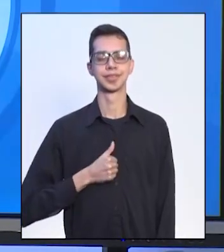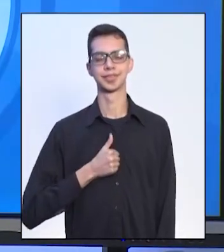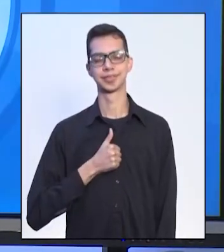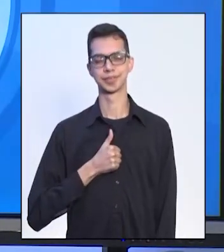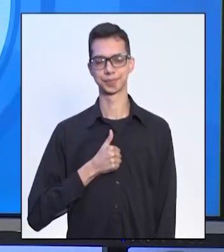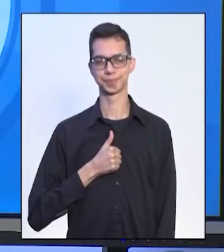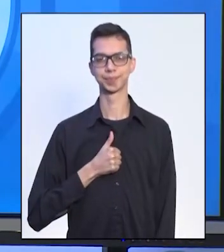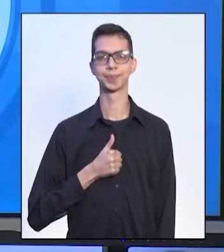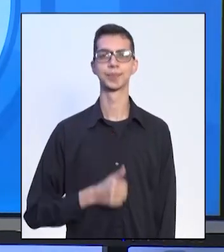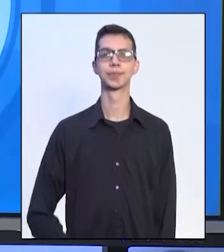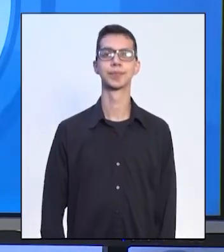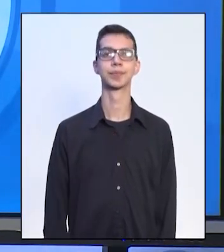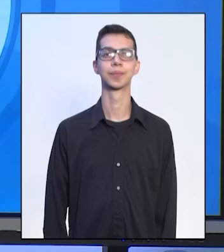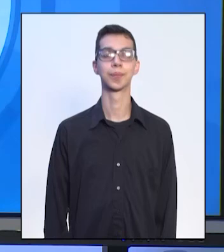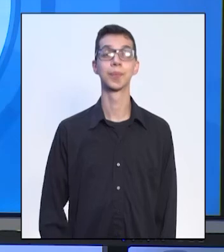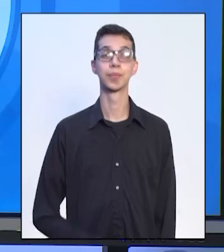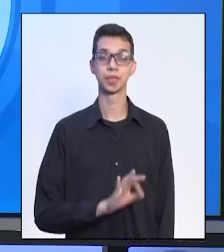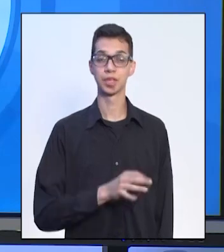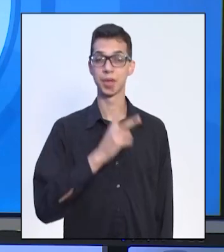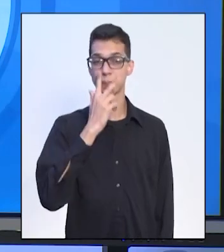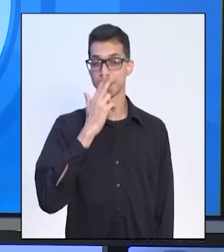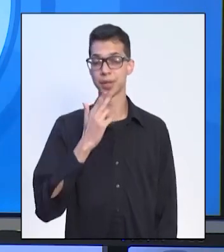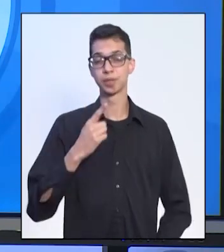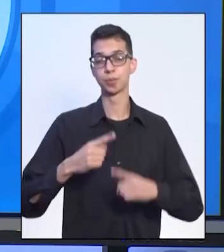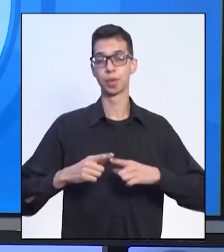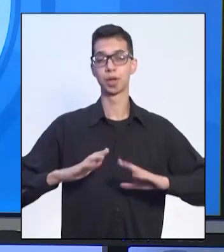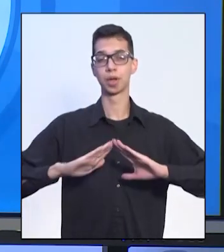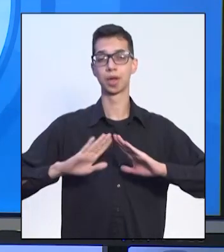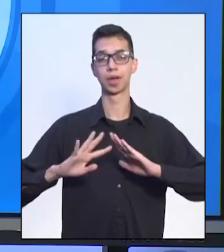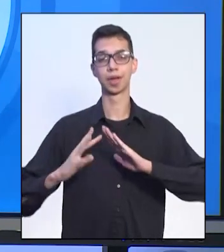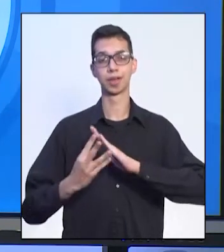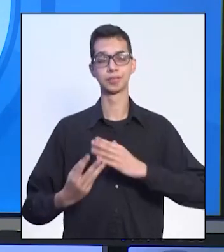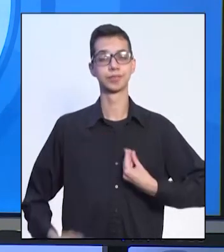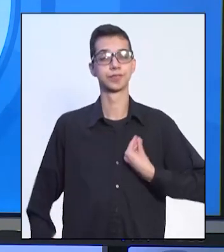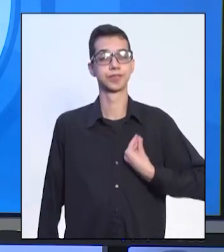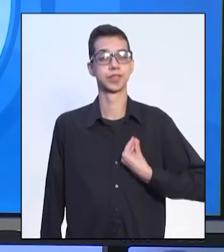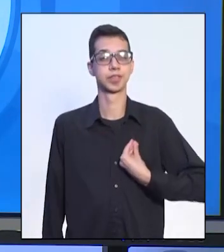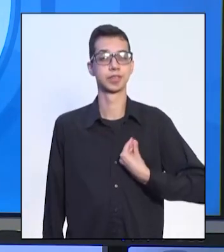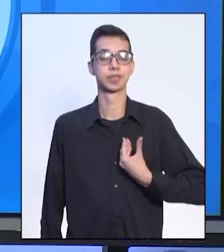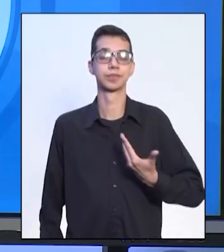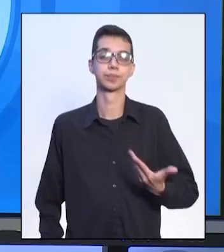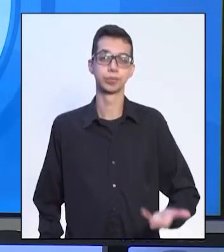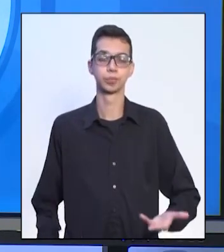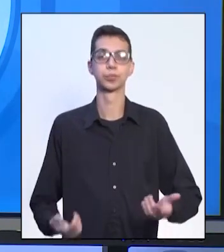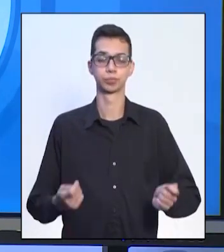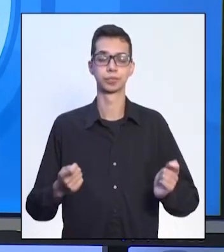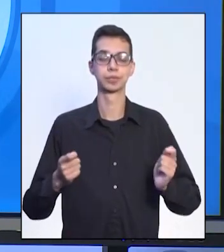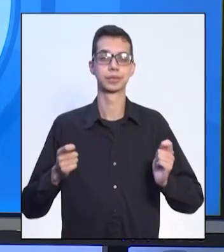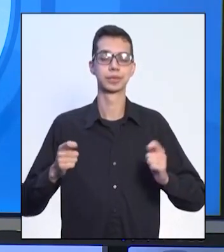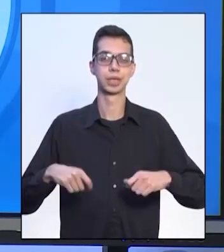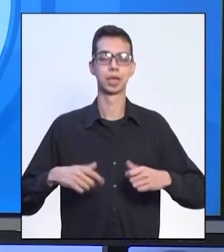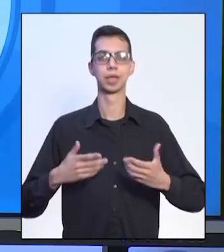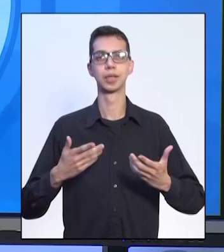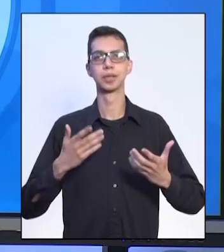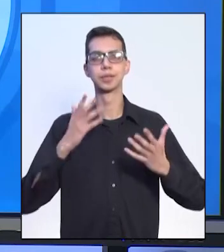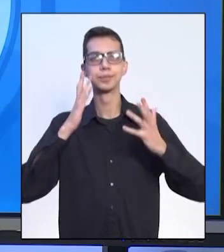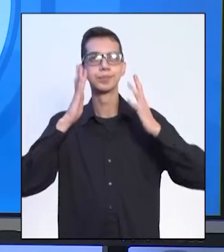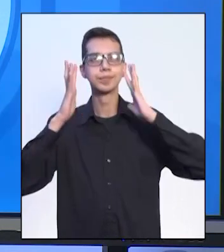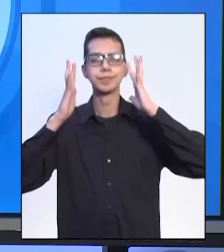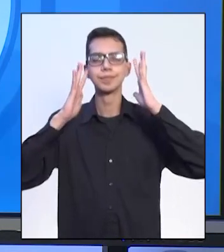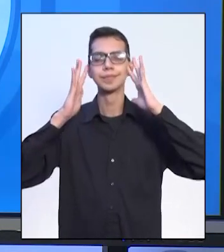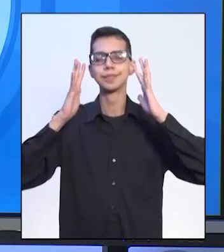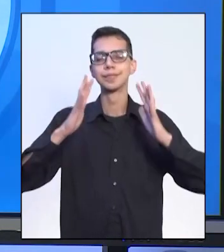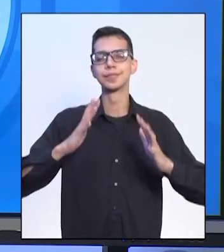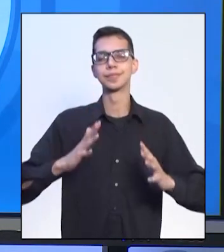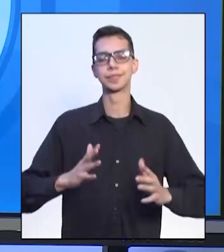né, que nós Exatamente. estamos vivendo. Muito interessante, gente. Colocações muito bem perspicazes, né? Eu já tomei decisões na minha